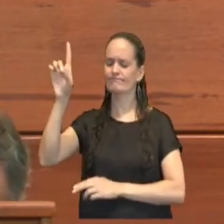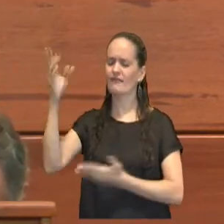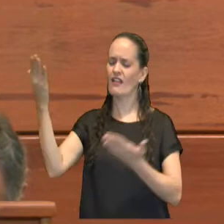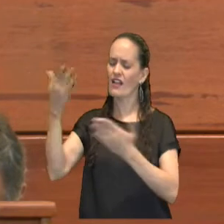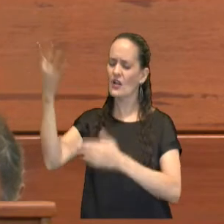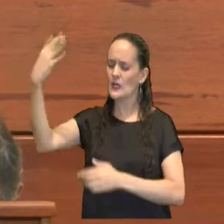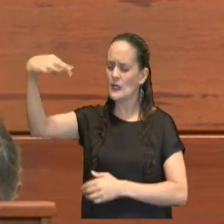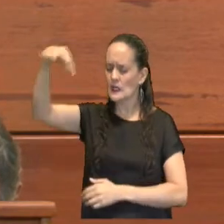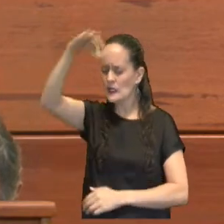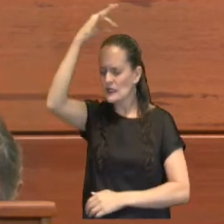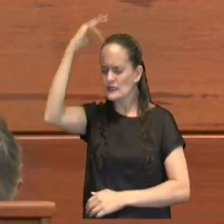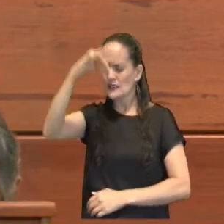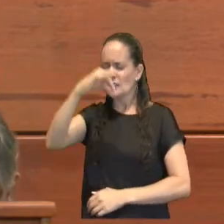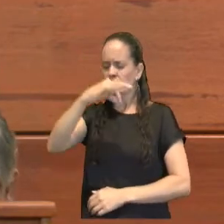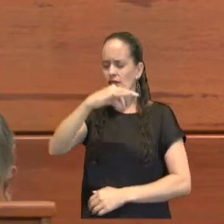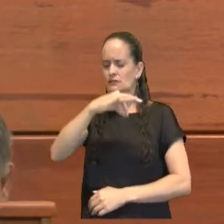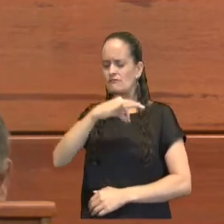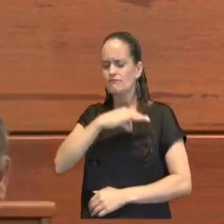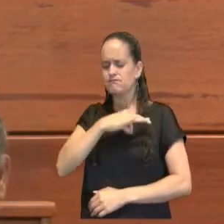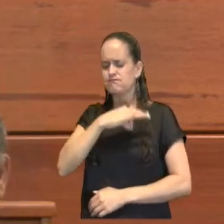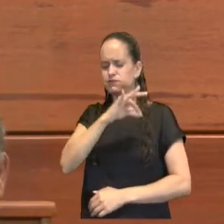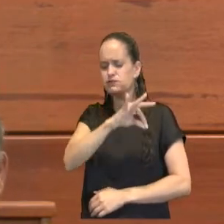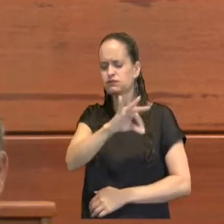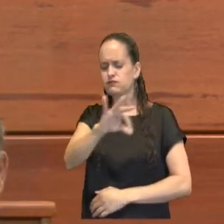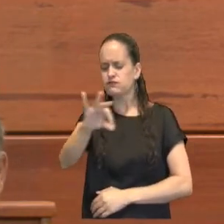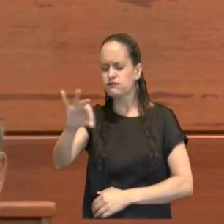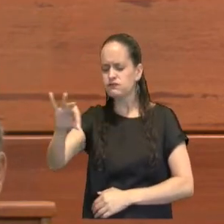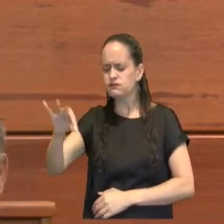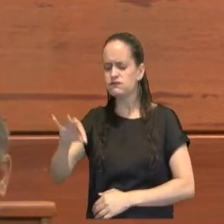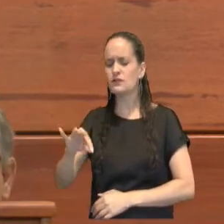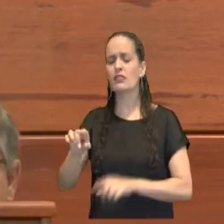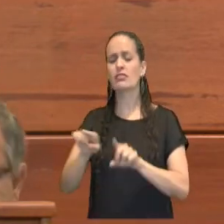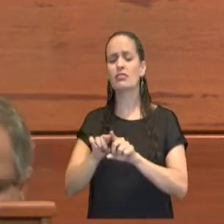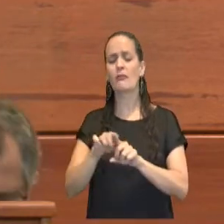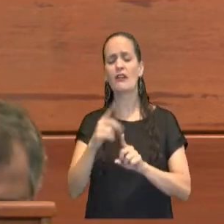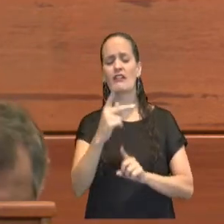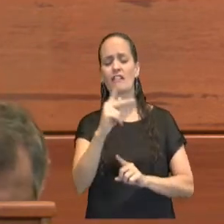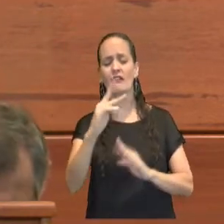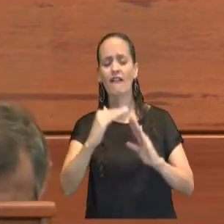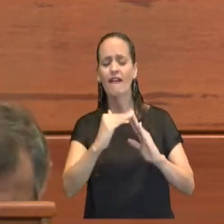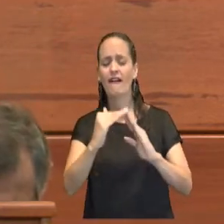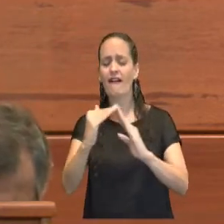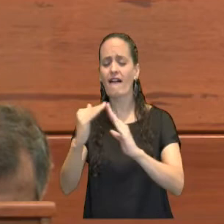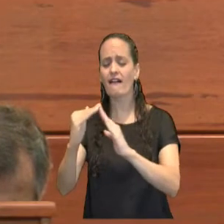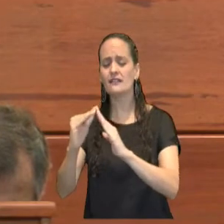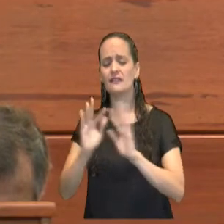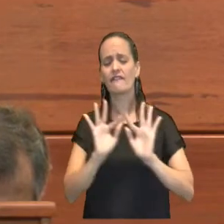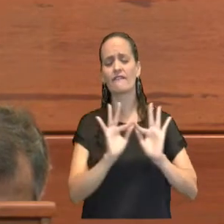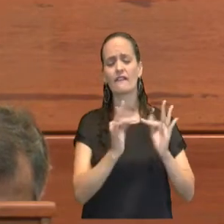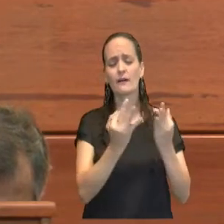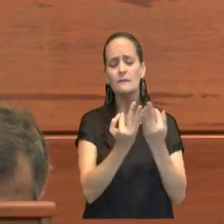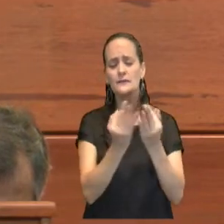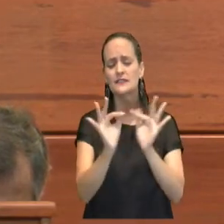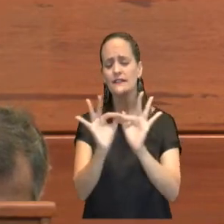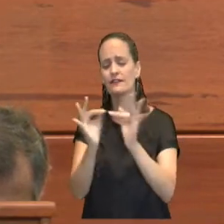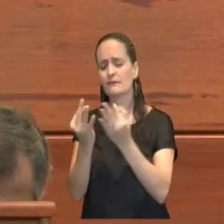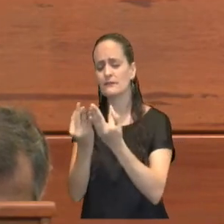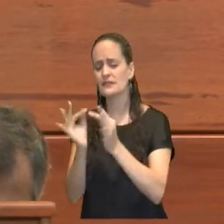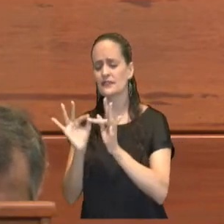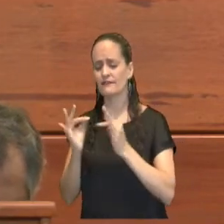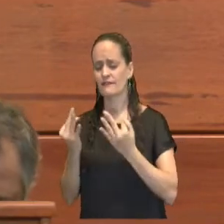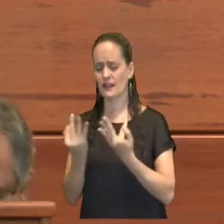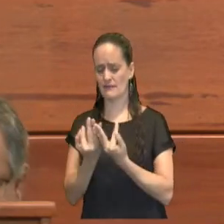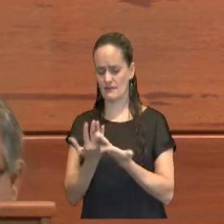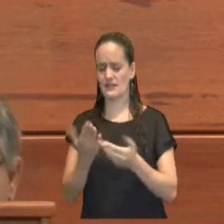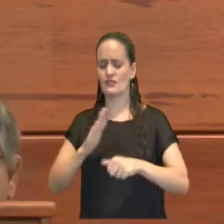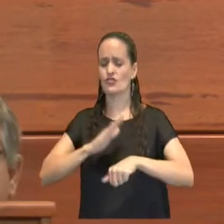presente aqui no meio de nós, esteja aqui em cada lar, Deus, esteja com cada família agora, que está neste